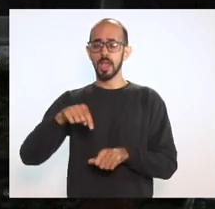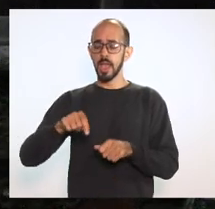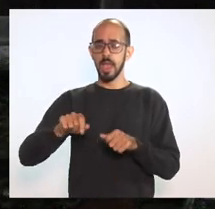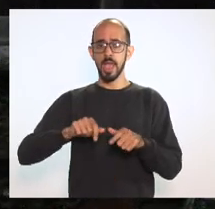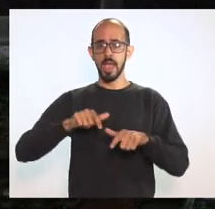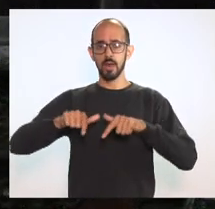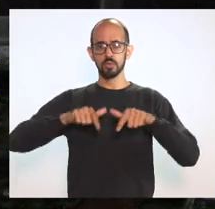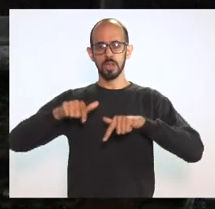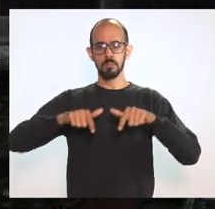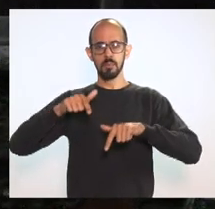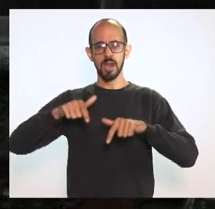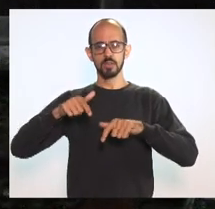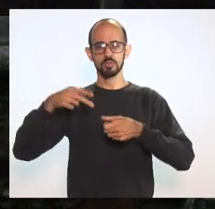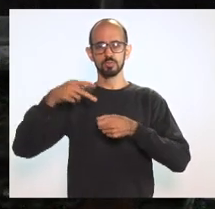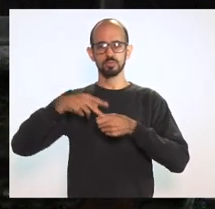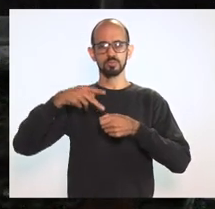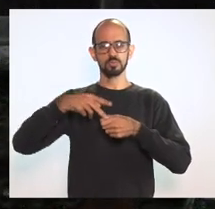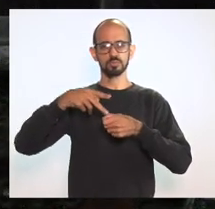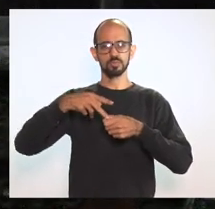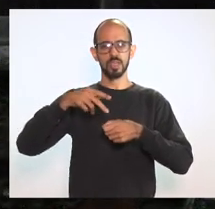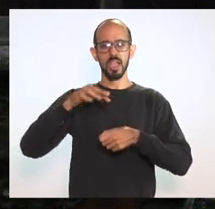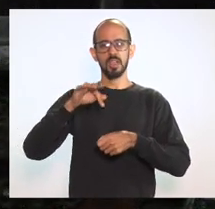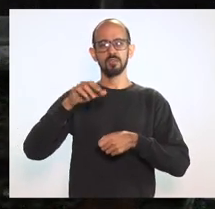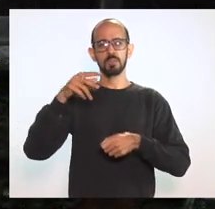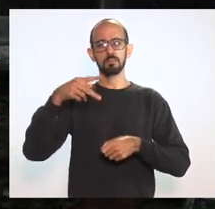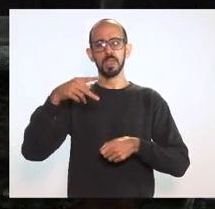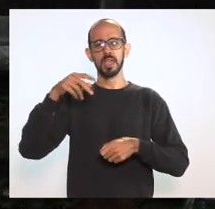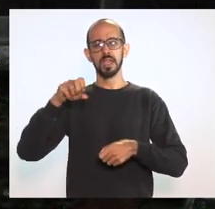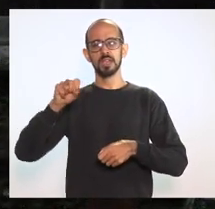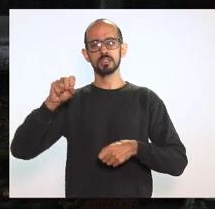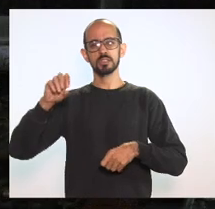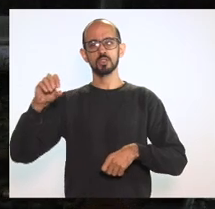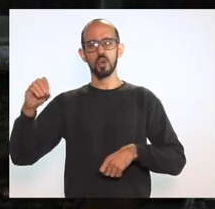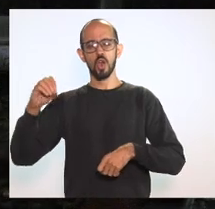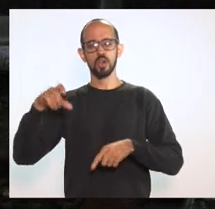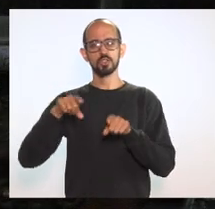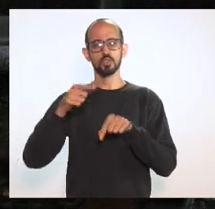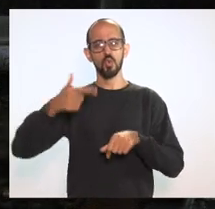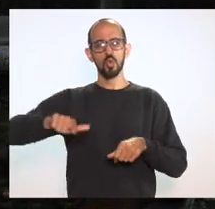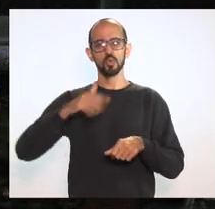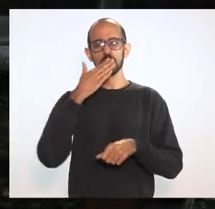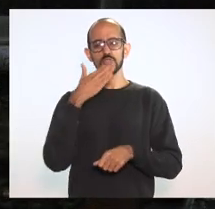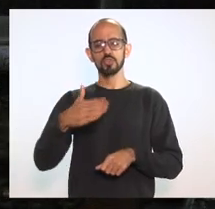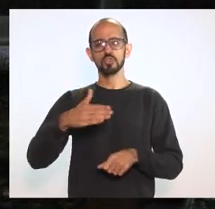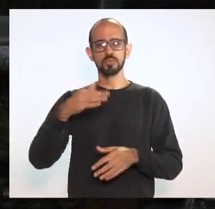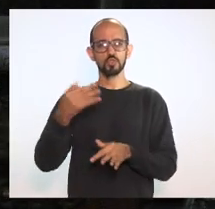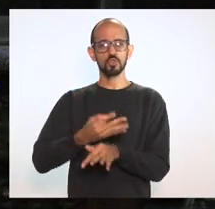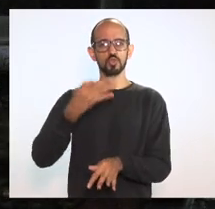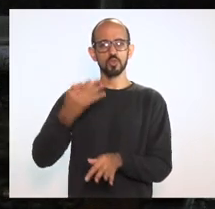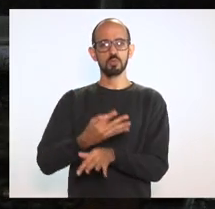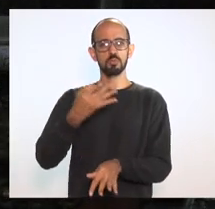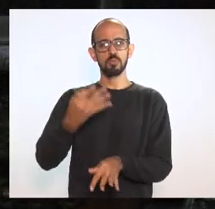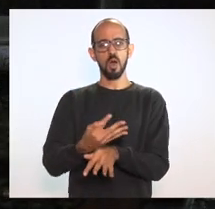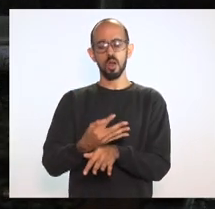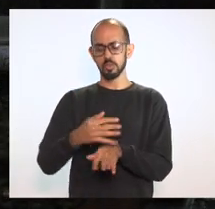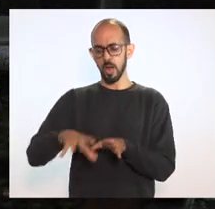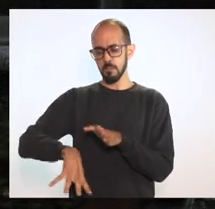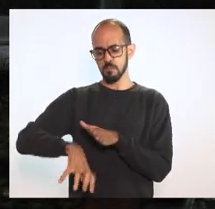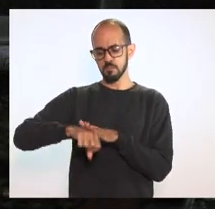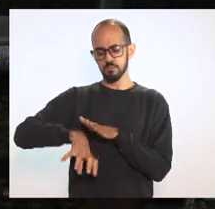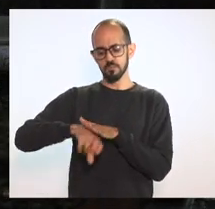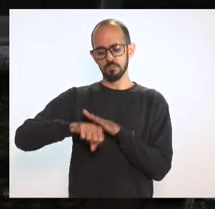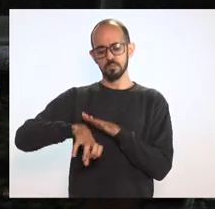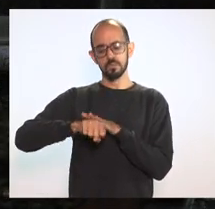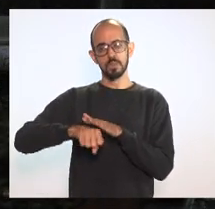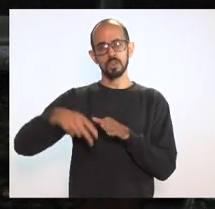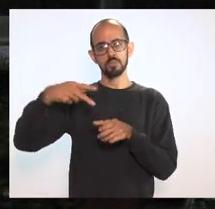navios sonda, FPSOs e outras embarcações que suportam a exploração e produção de